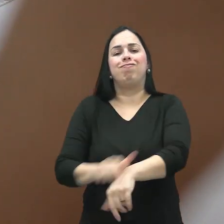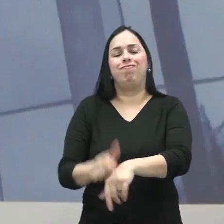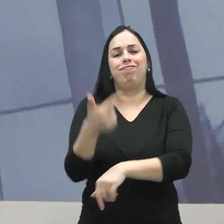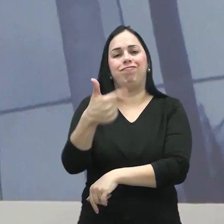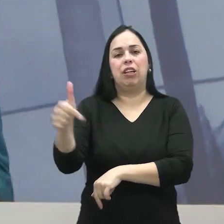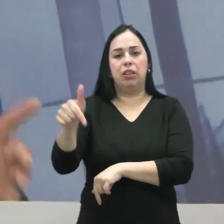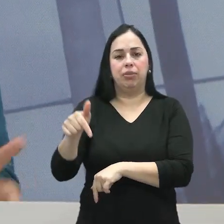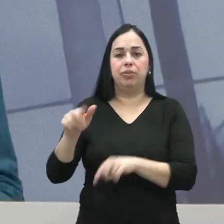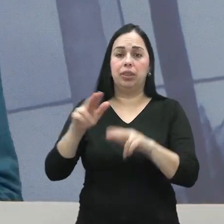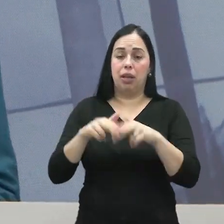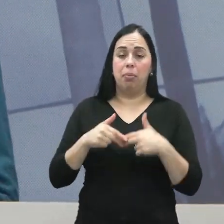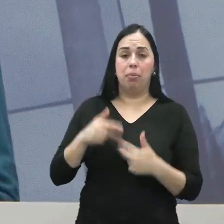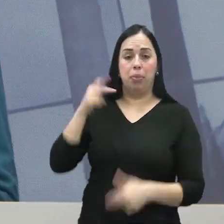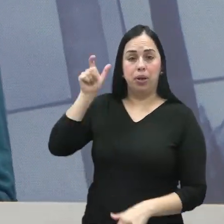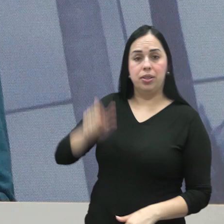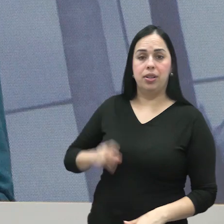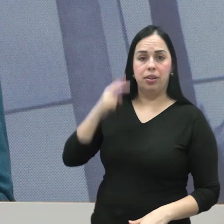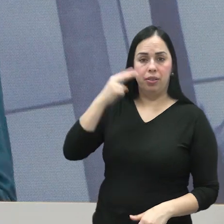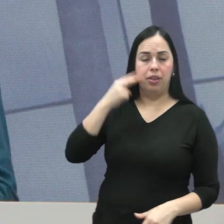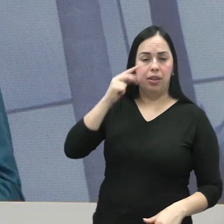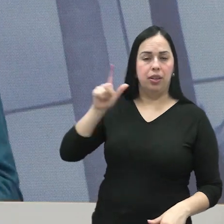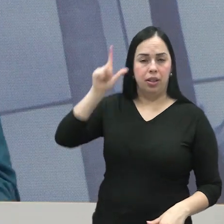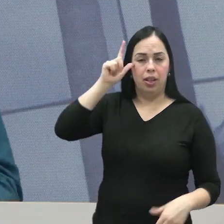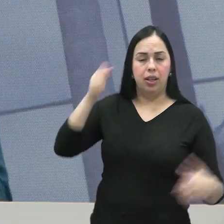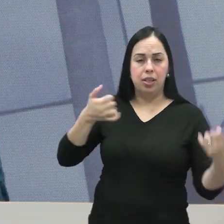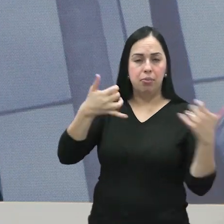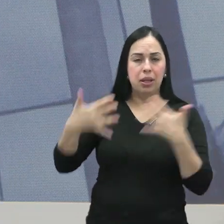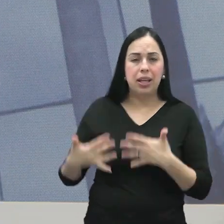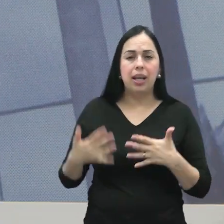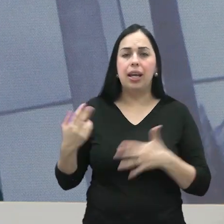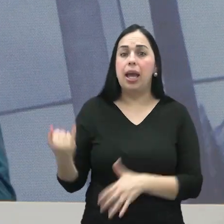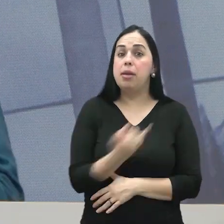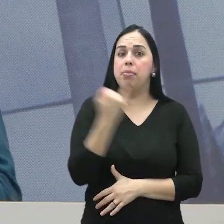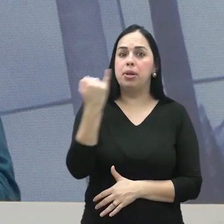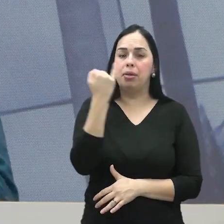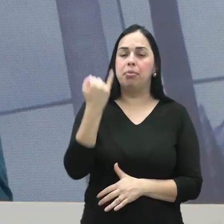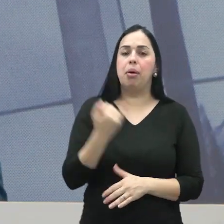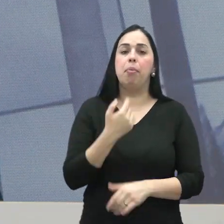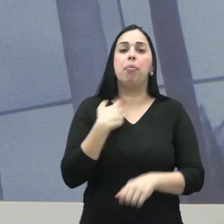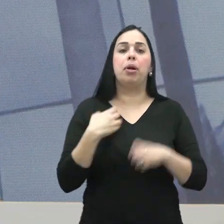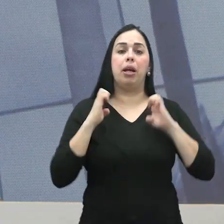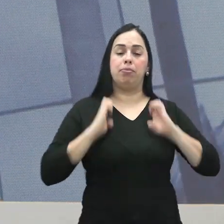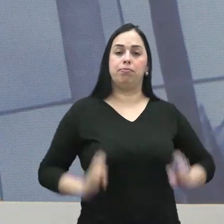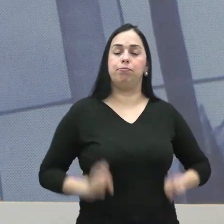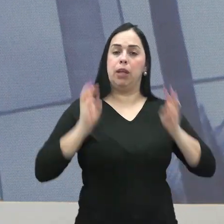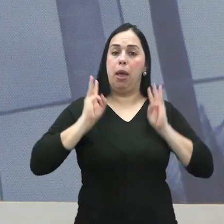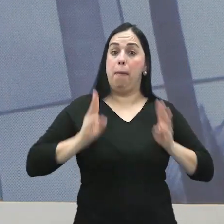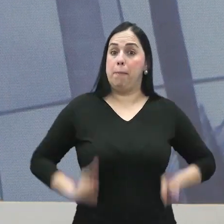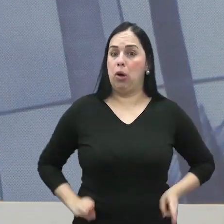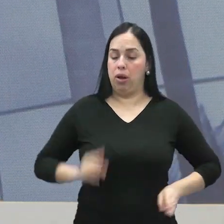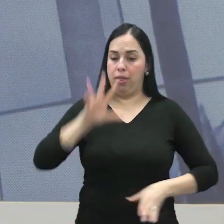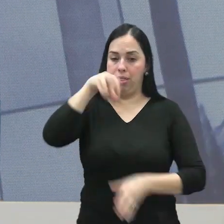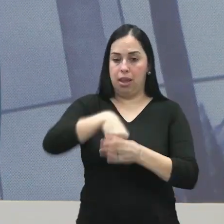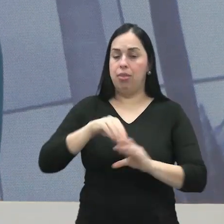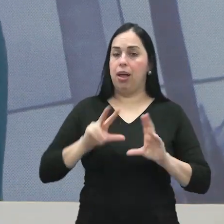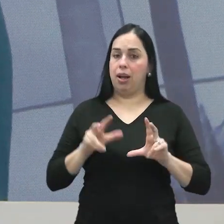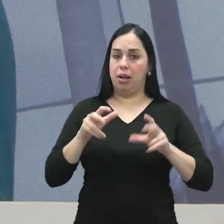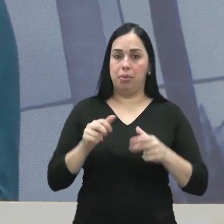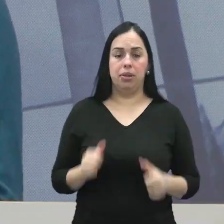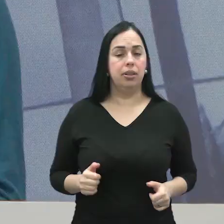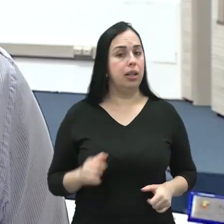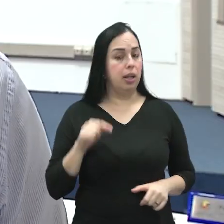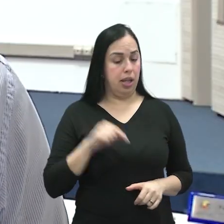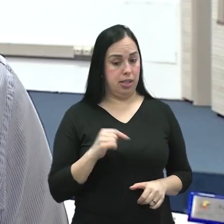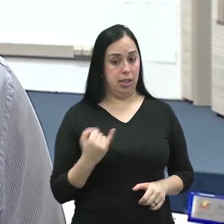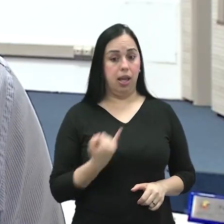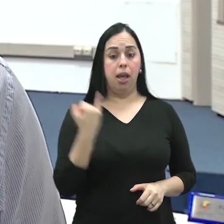parlamentar. Para o relator Lino Bispo, esse trabalho é de extrema importância para a defesa dos princípios éticos e morais dentro da Câmara